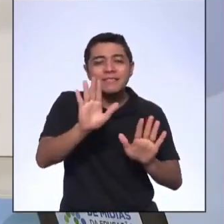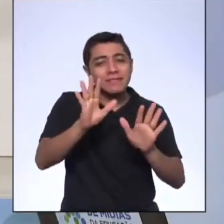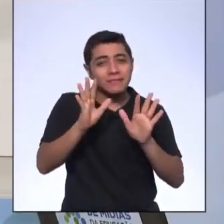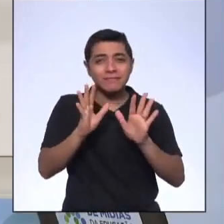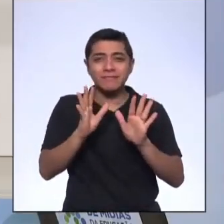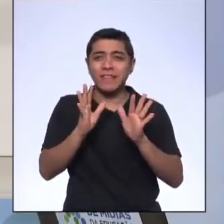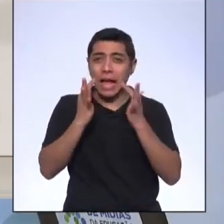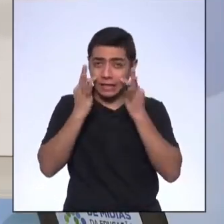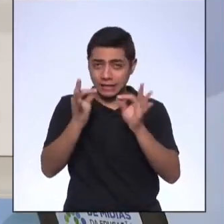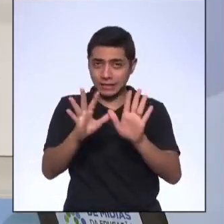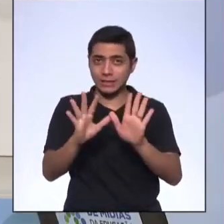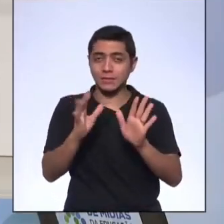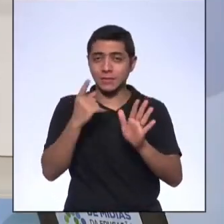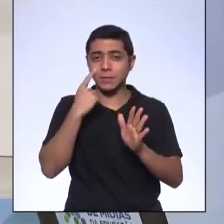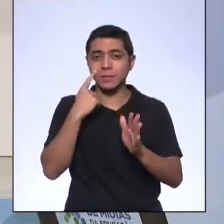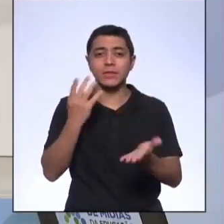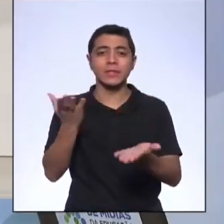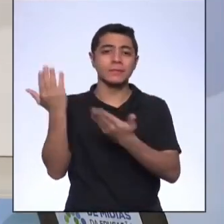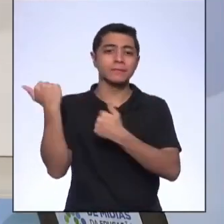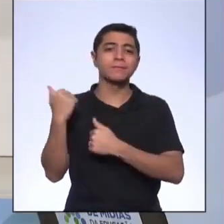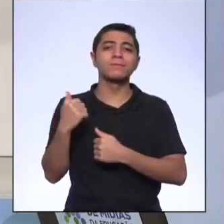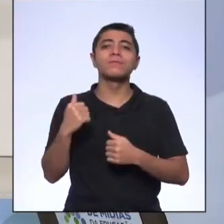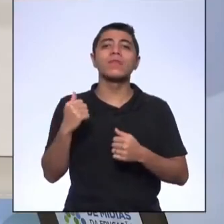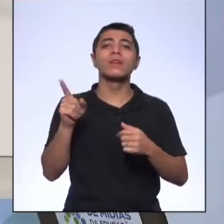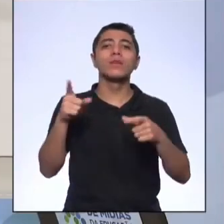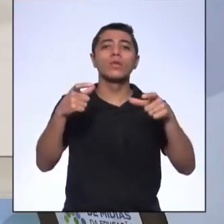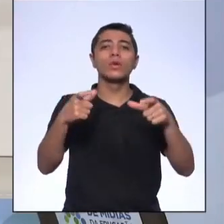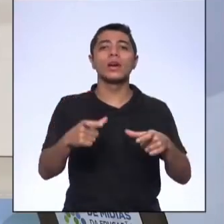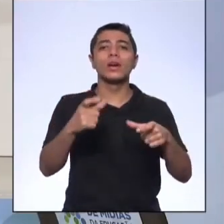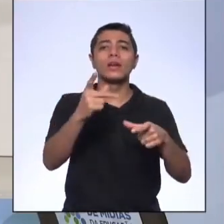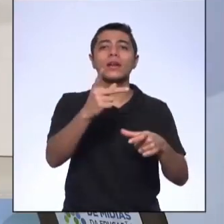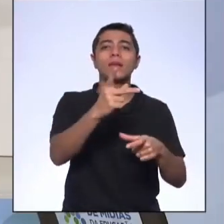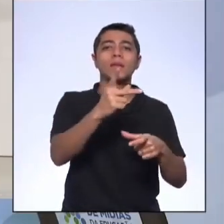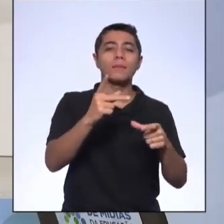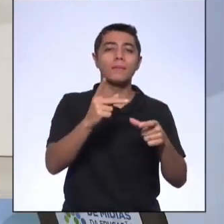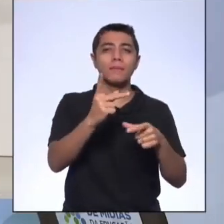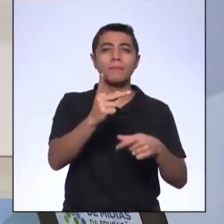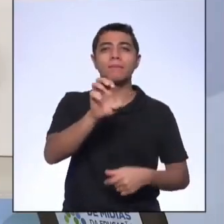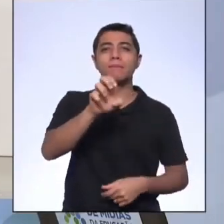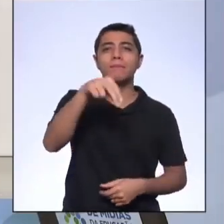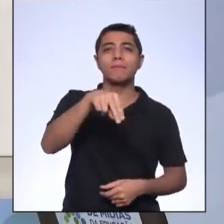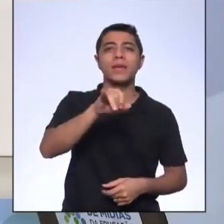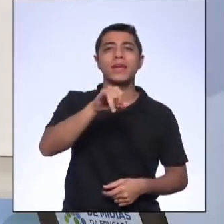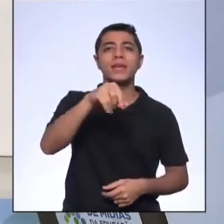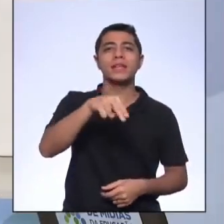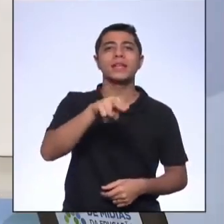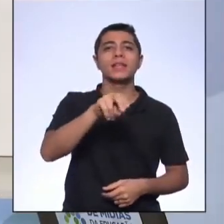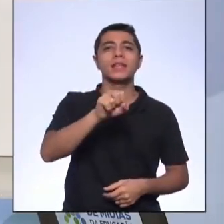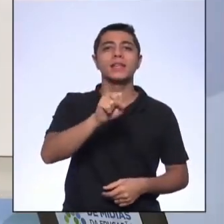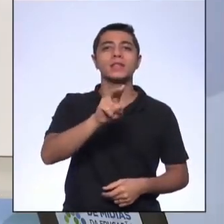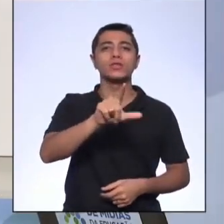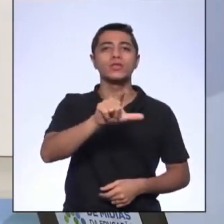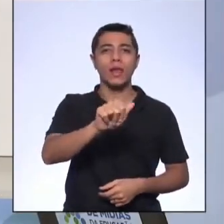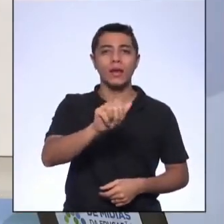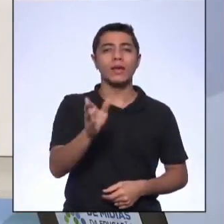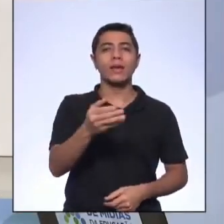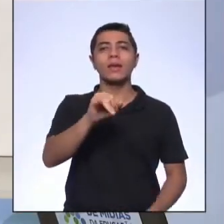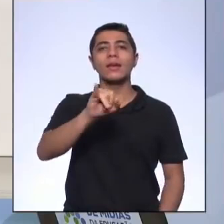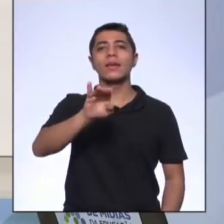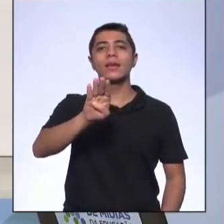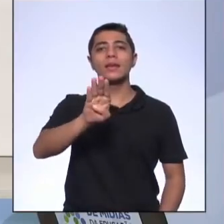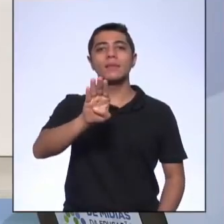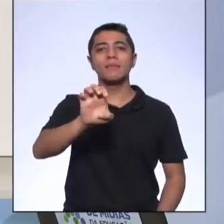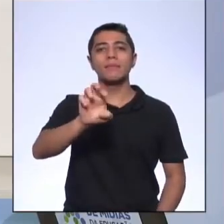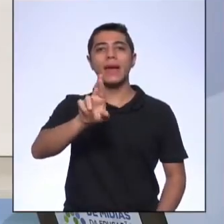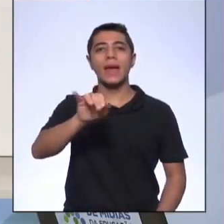ó, Península Ibérica, Portugal está aqui e aqui é Espanha, certo? Aqui a